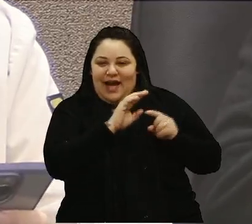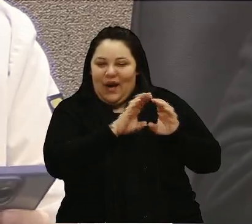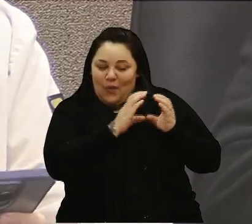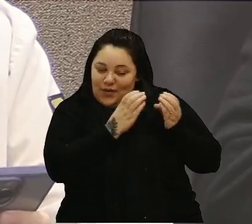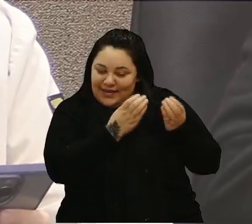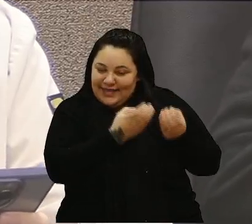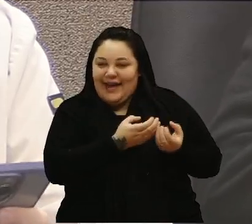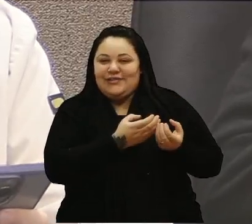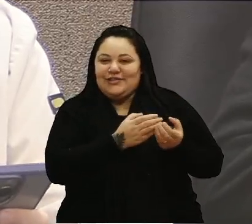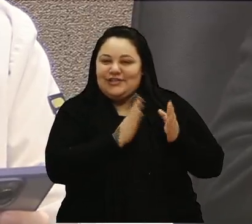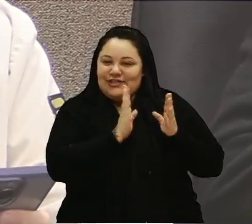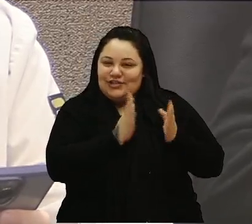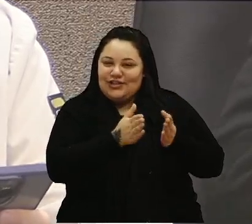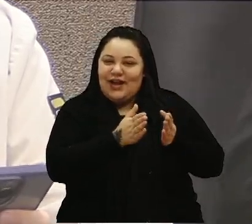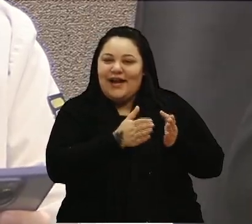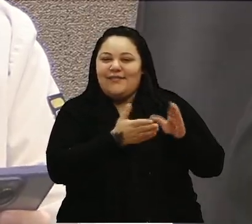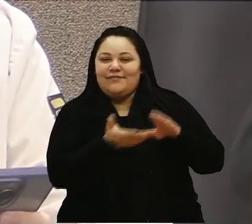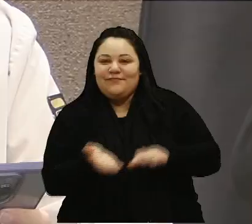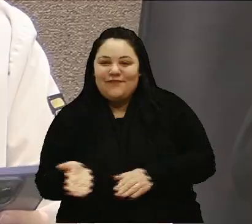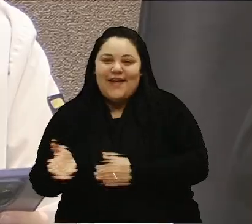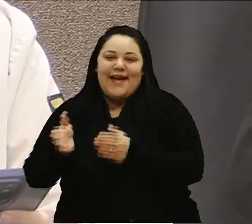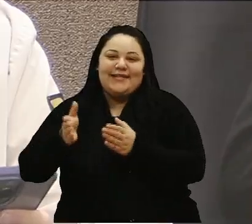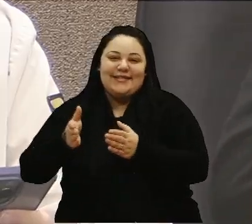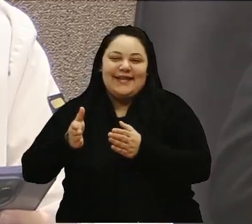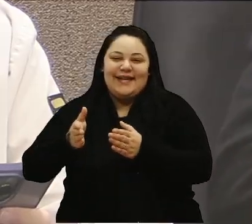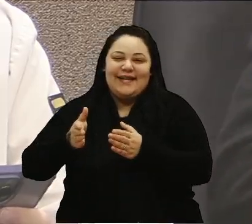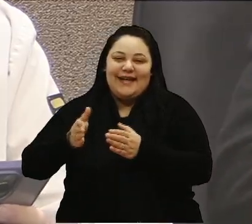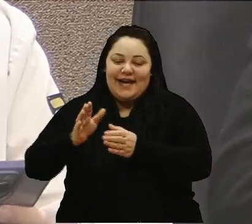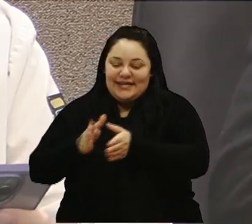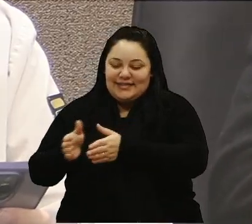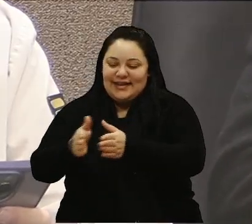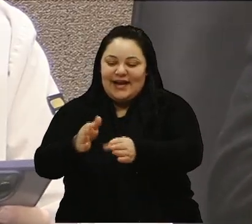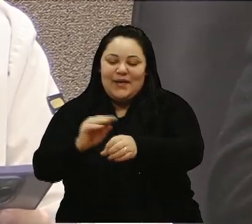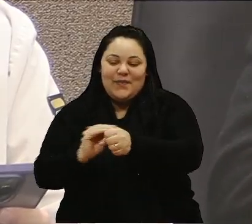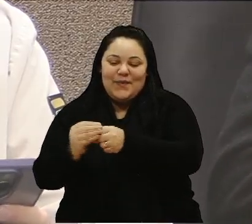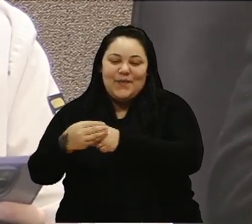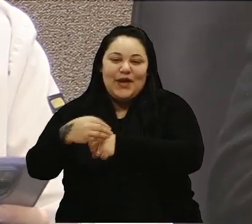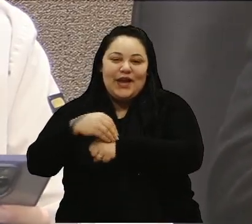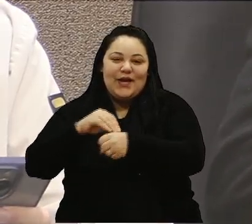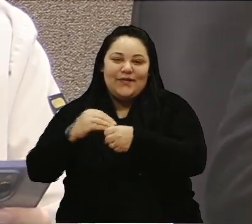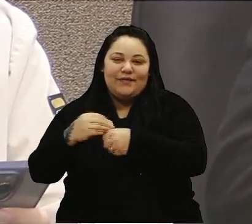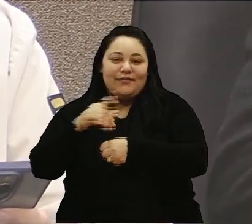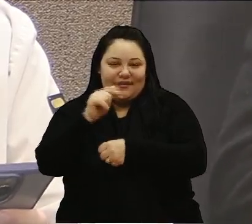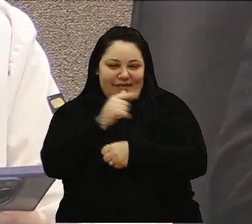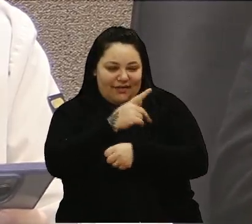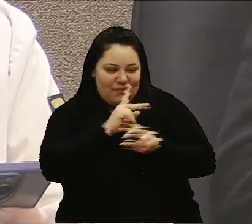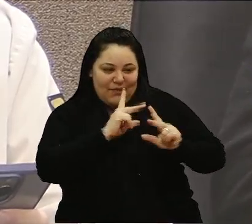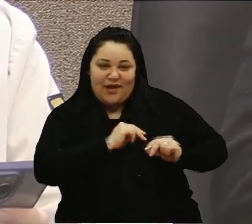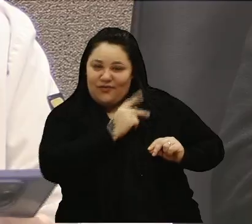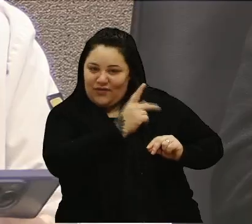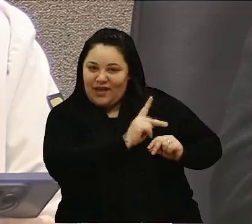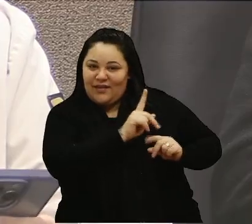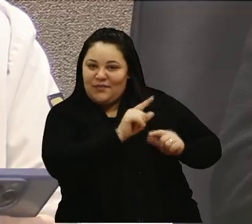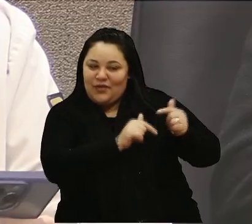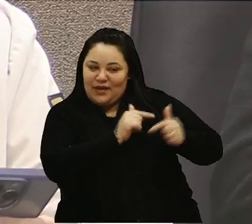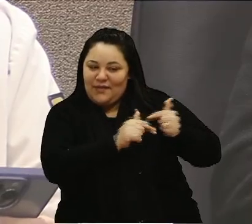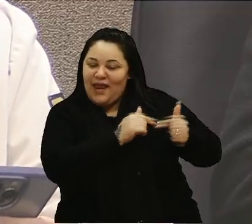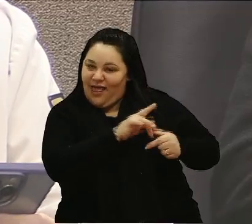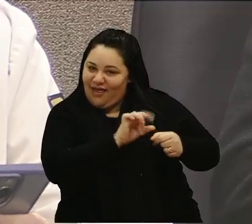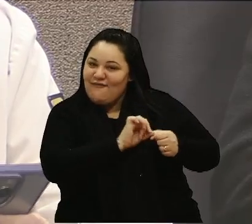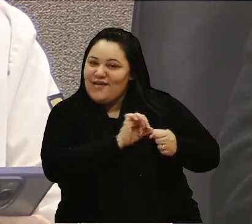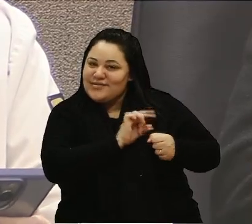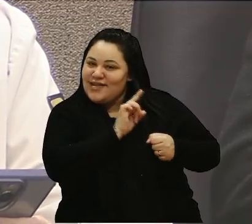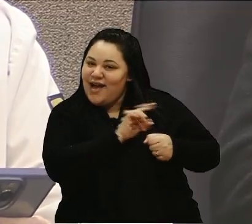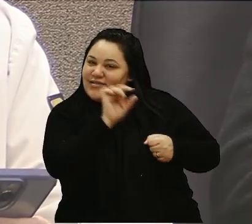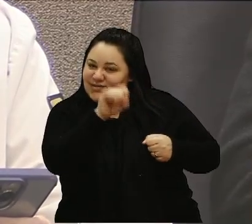do Morango. E o grande mérito, sem dúvida, é da Lisane, né? Pelo trabalho que ela faz lá, meu caro